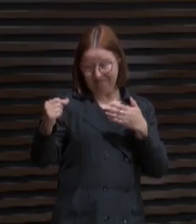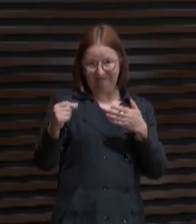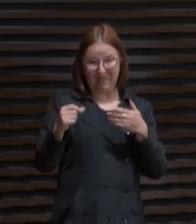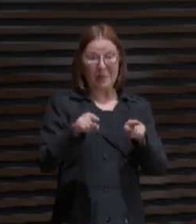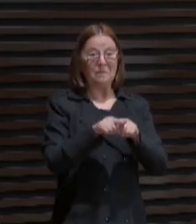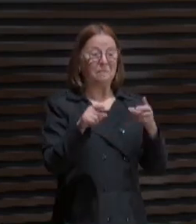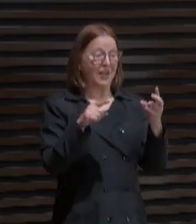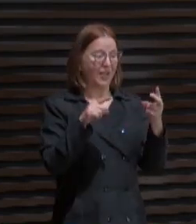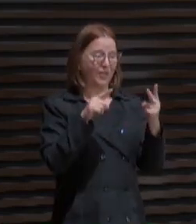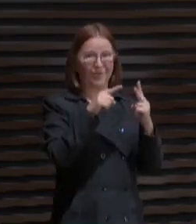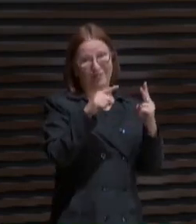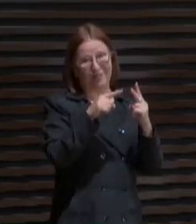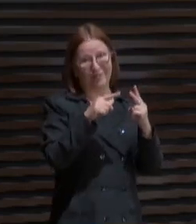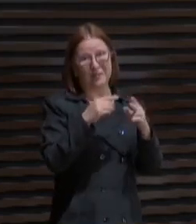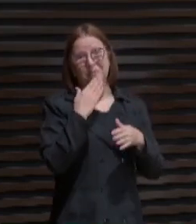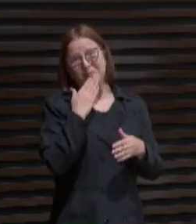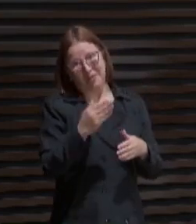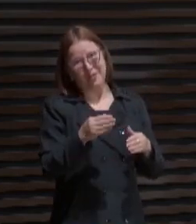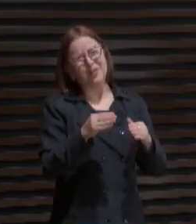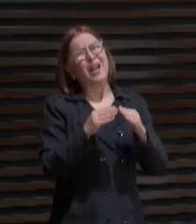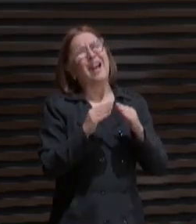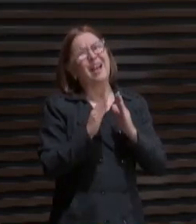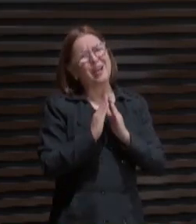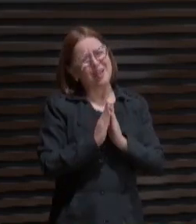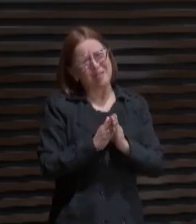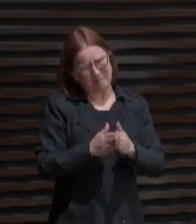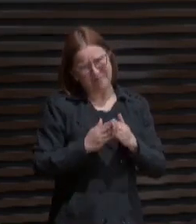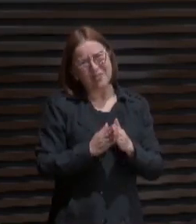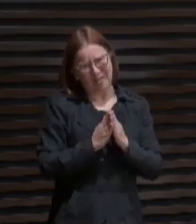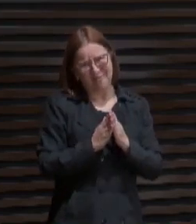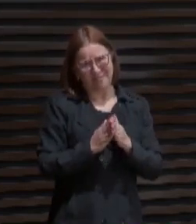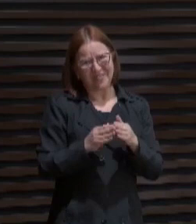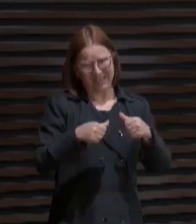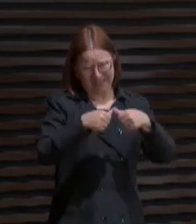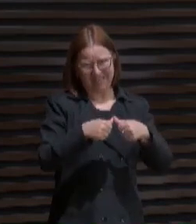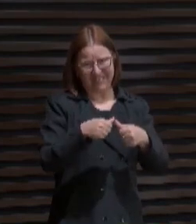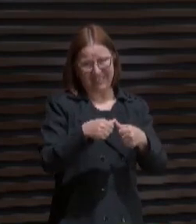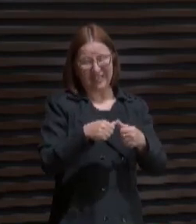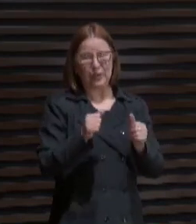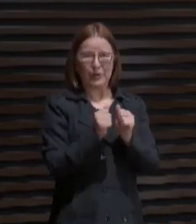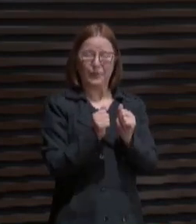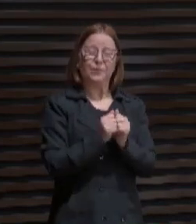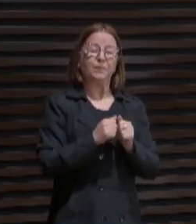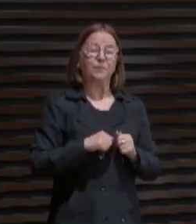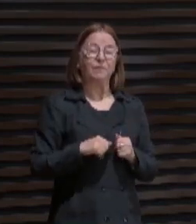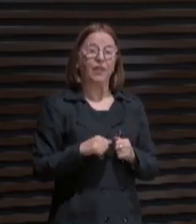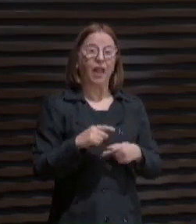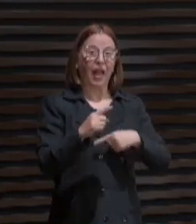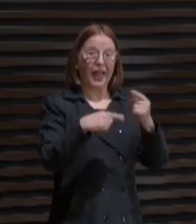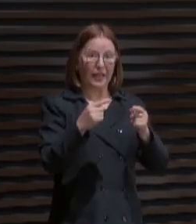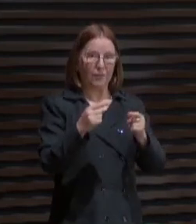dele. E quando eles convidam então Jesus a entrar, e Jesus ao pegar o pão e